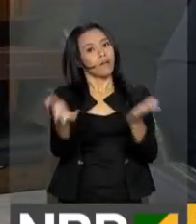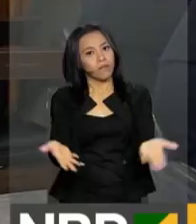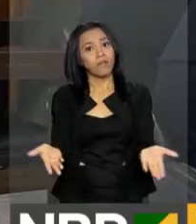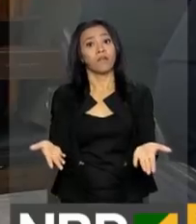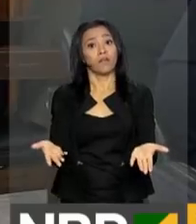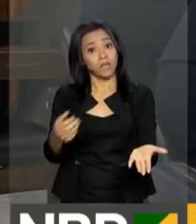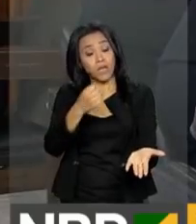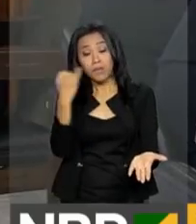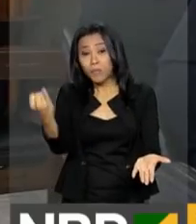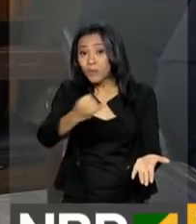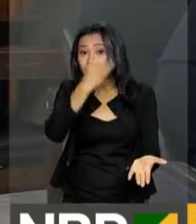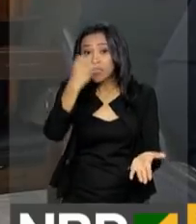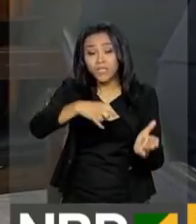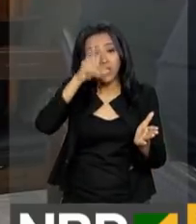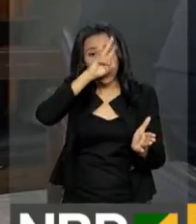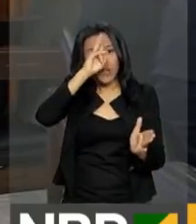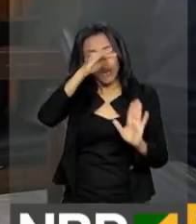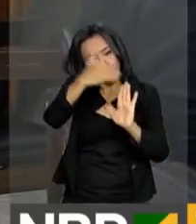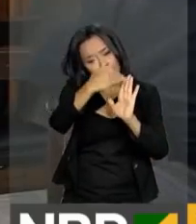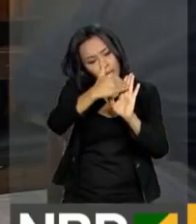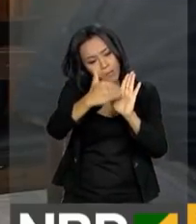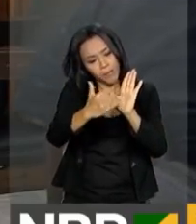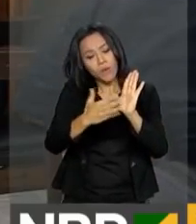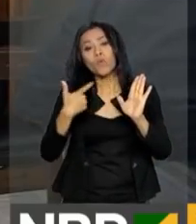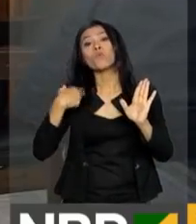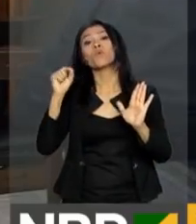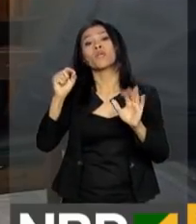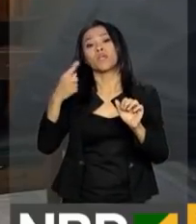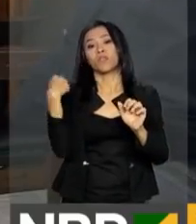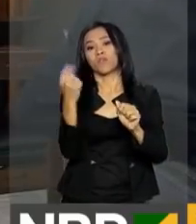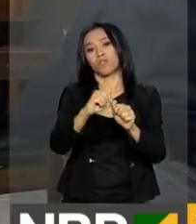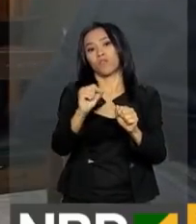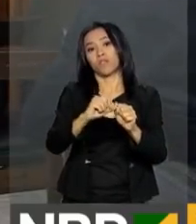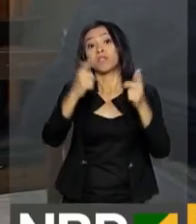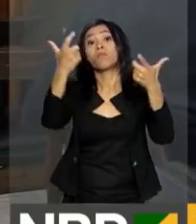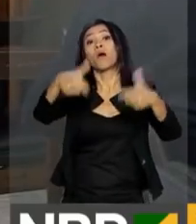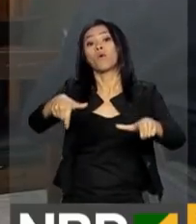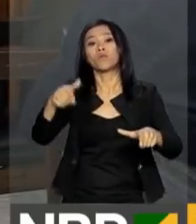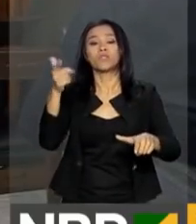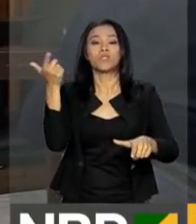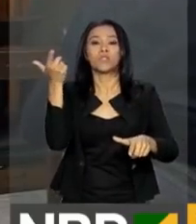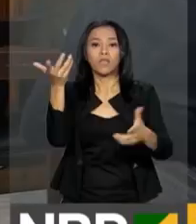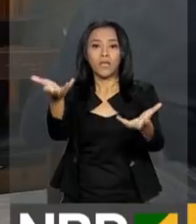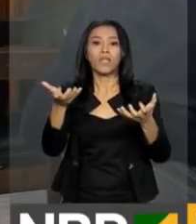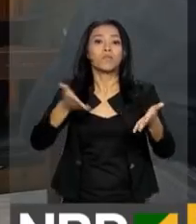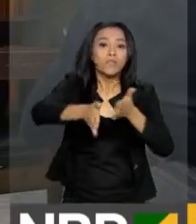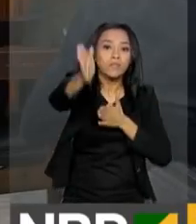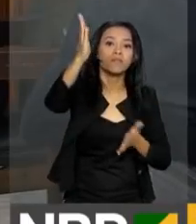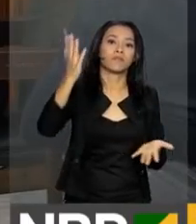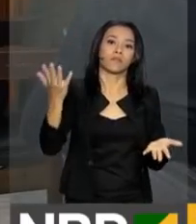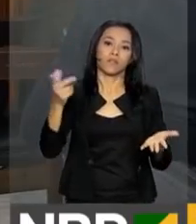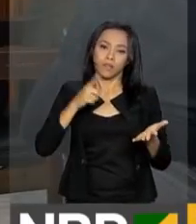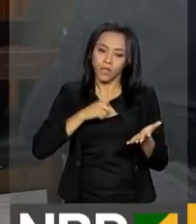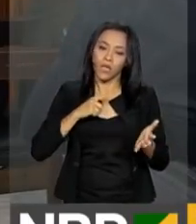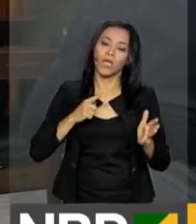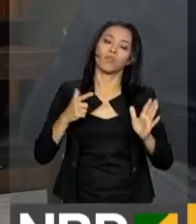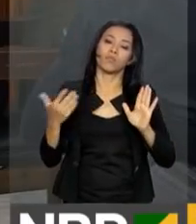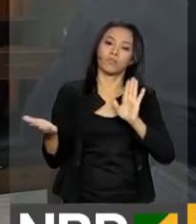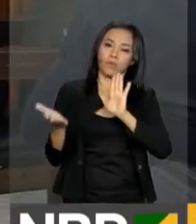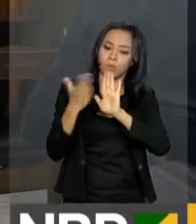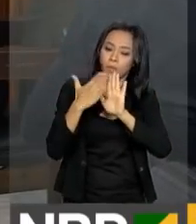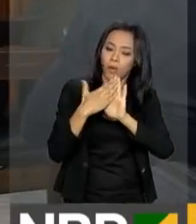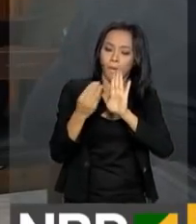sabemos que estamos fazendo e para onde vamos ou seja nós temos supostos e pressupostos que nos